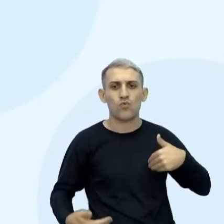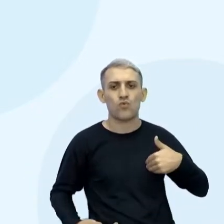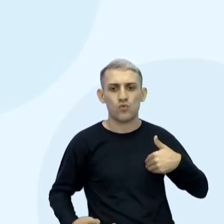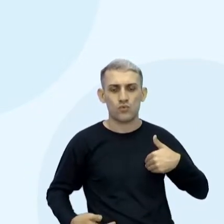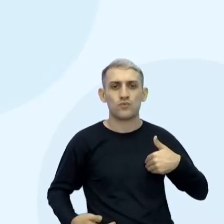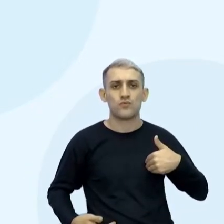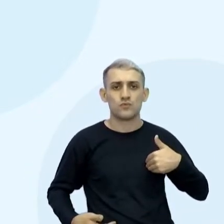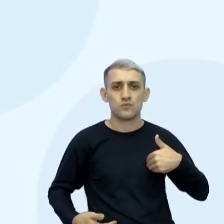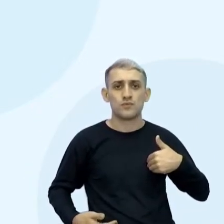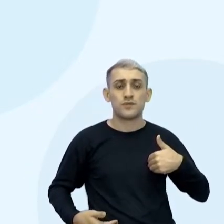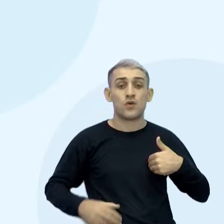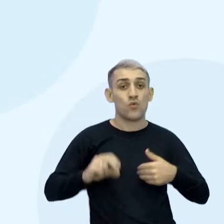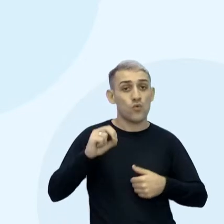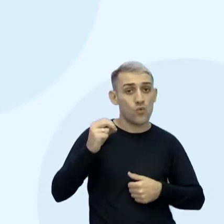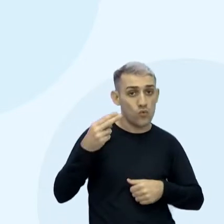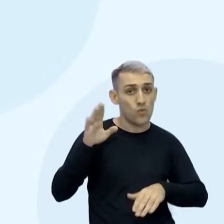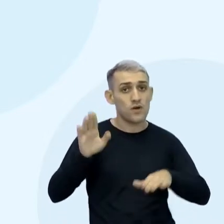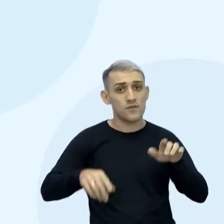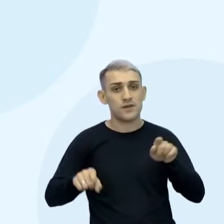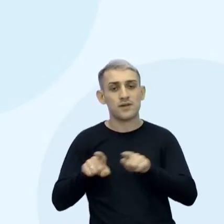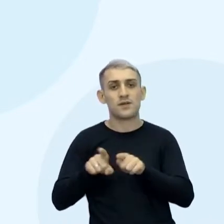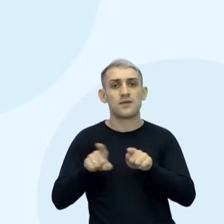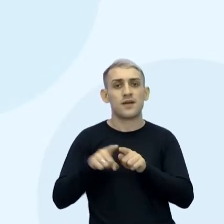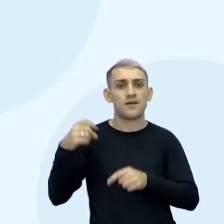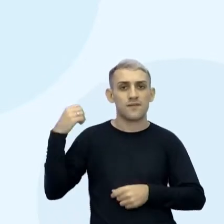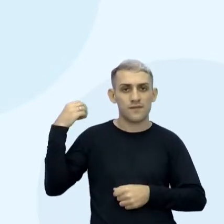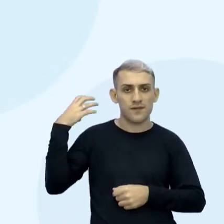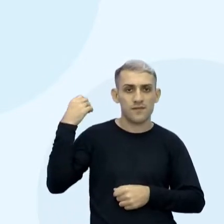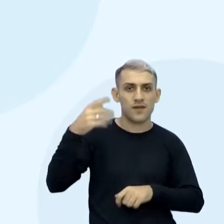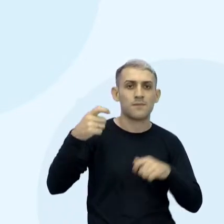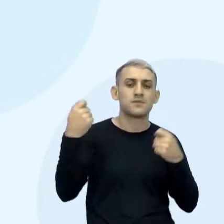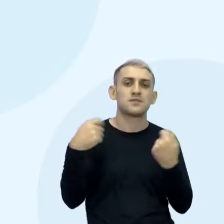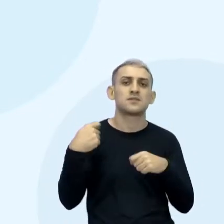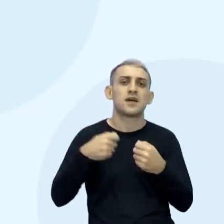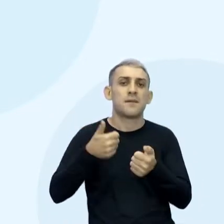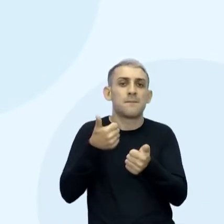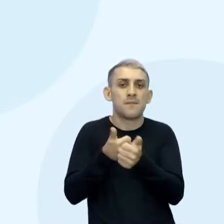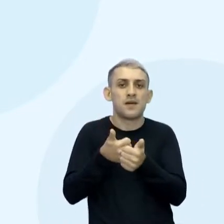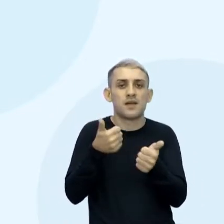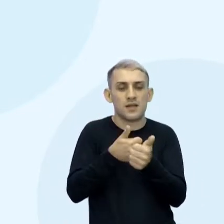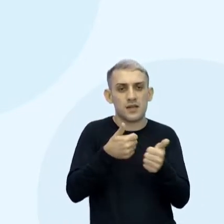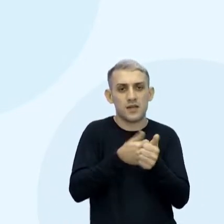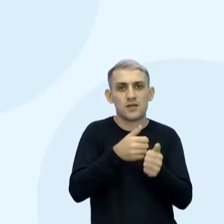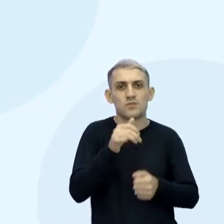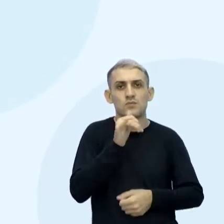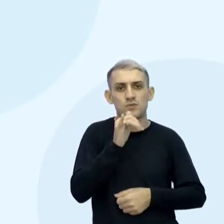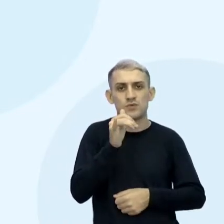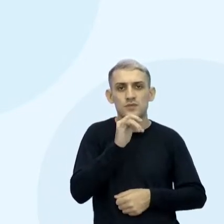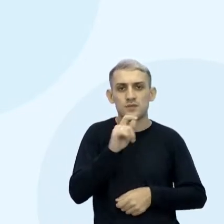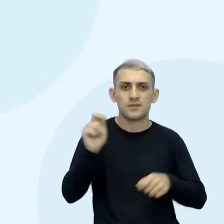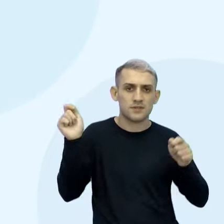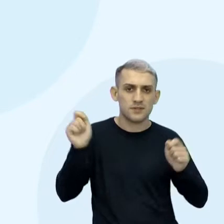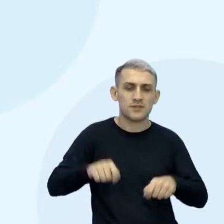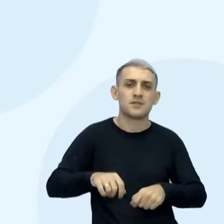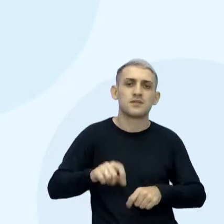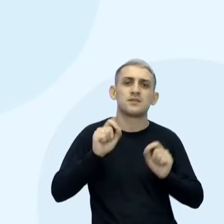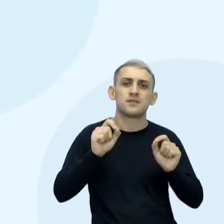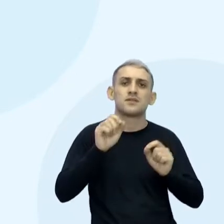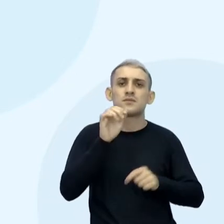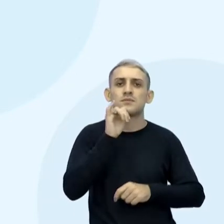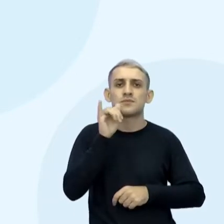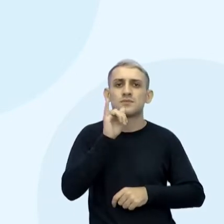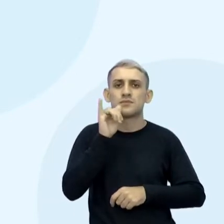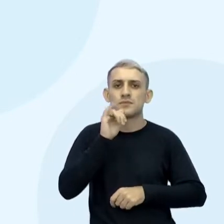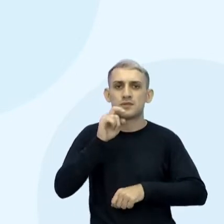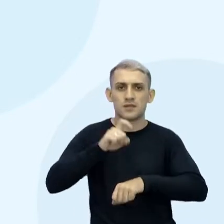viagem, ou então a viagem precisa ser muito próxima. E aí eles vão para o